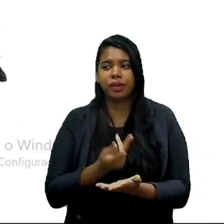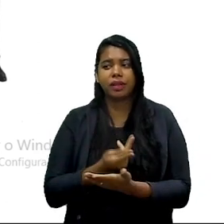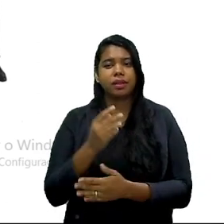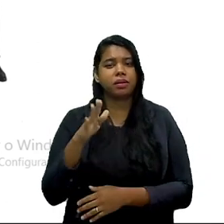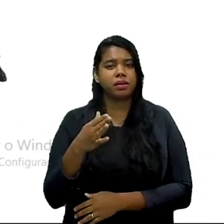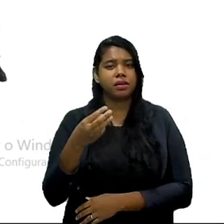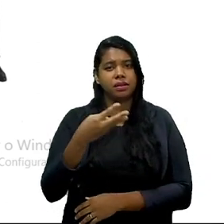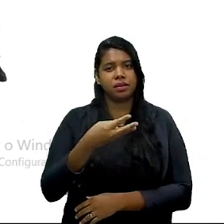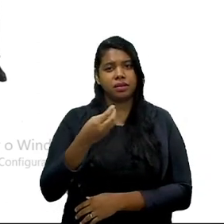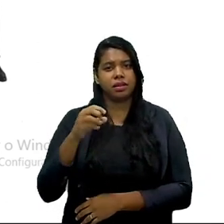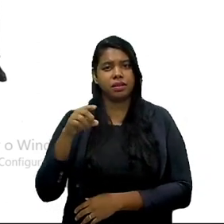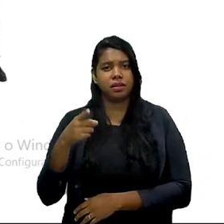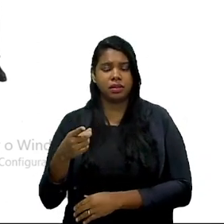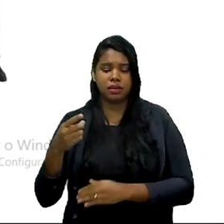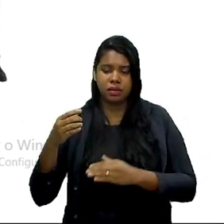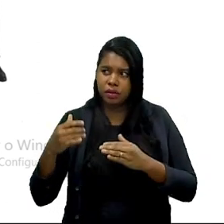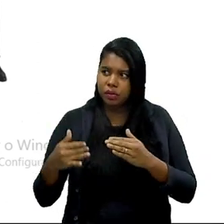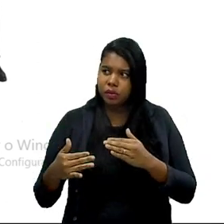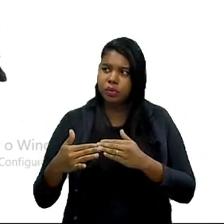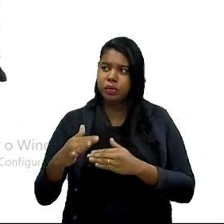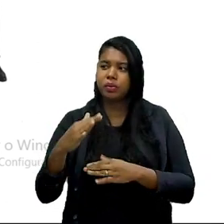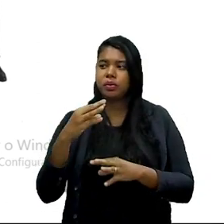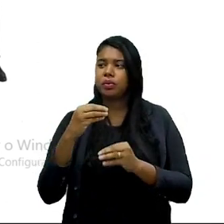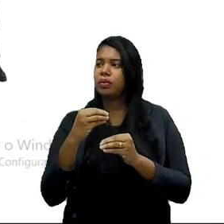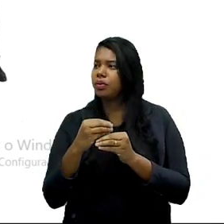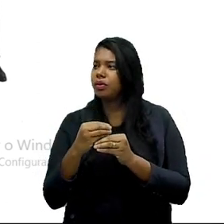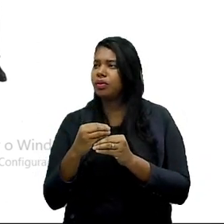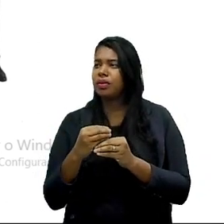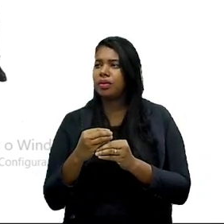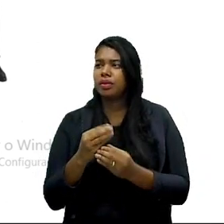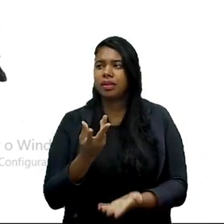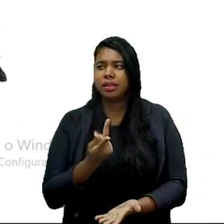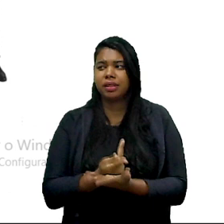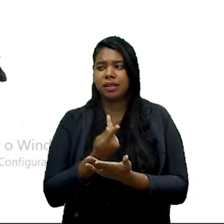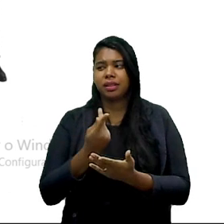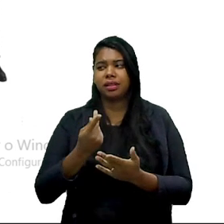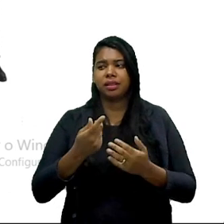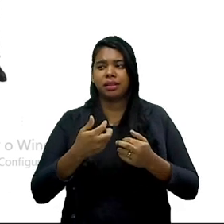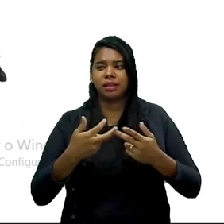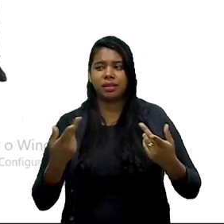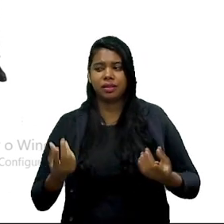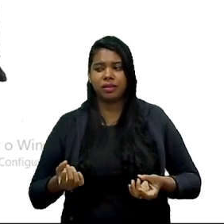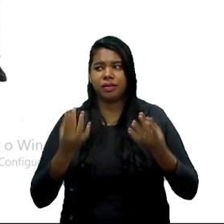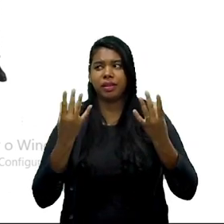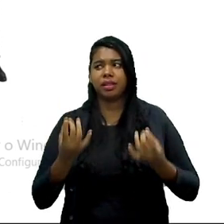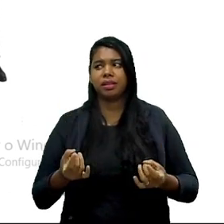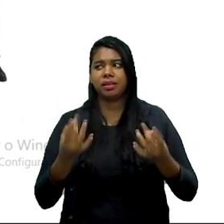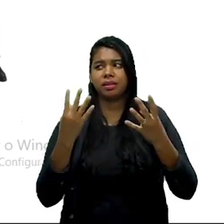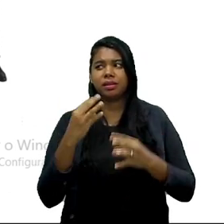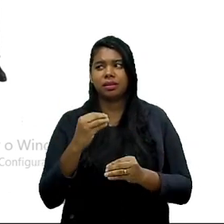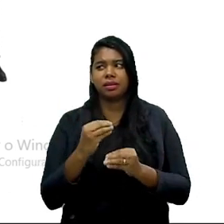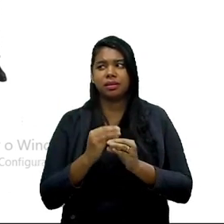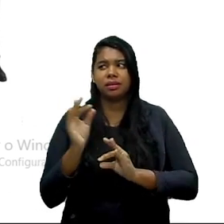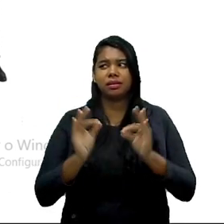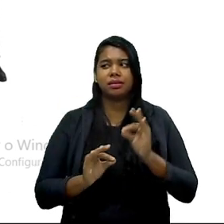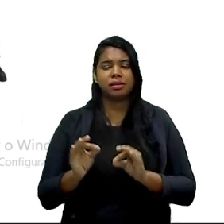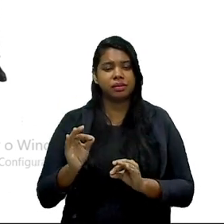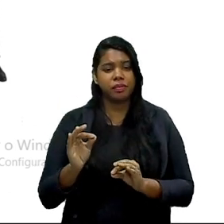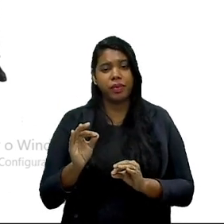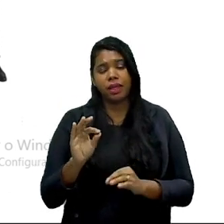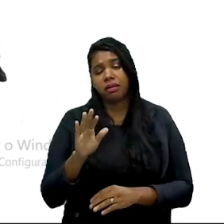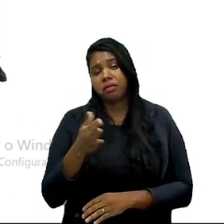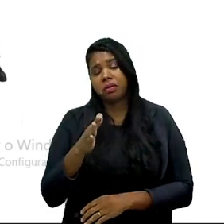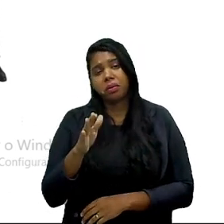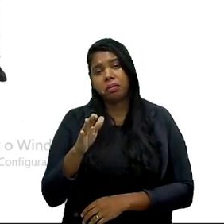mil, mas durante o período ele realizou várias vendas e no final, quando fez o levantamento de estoque, restaram 10